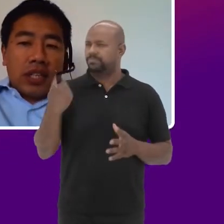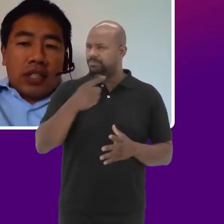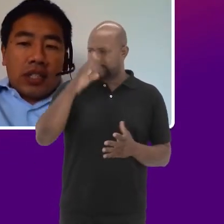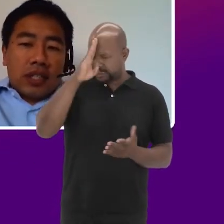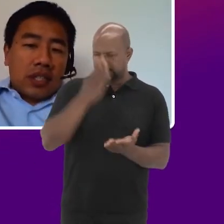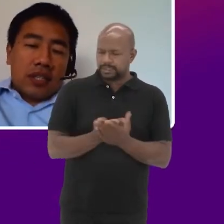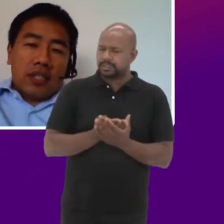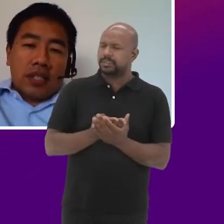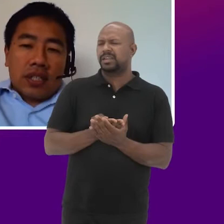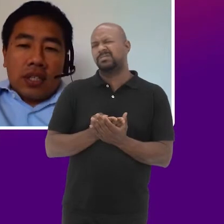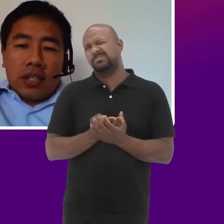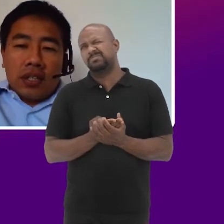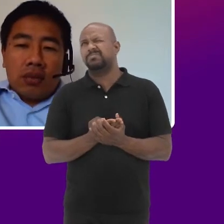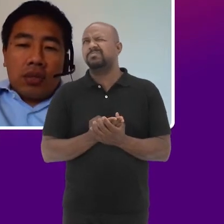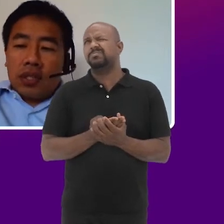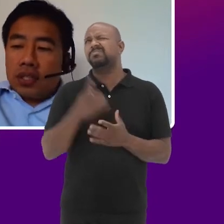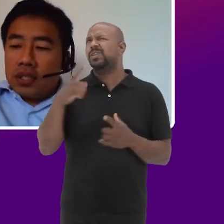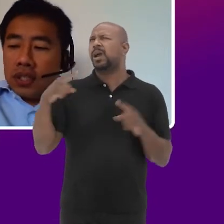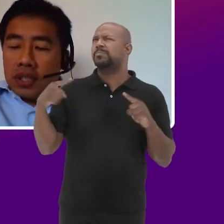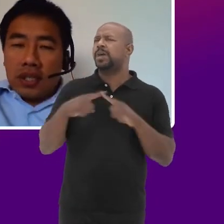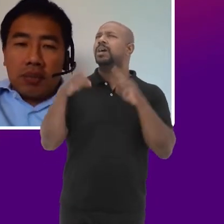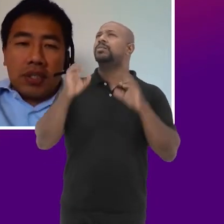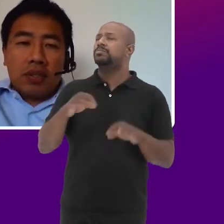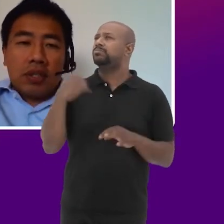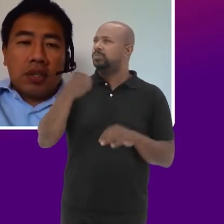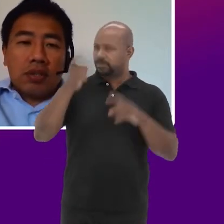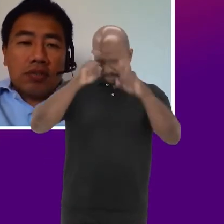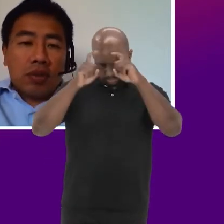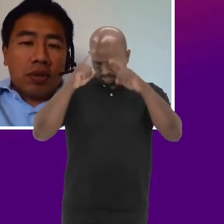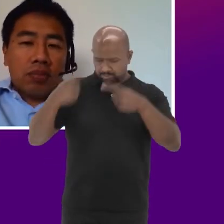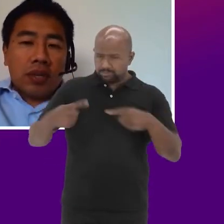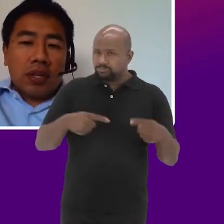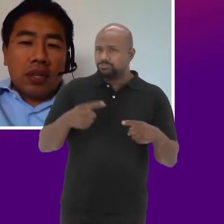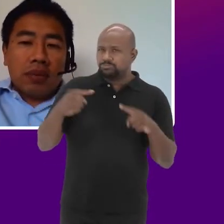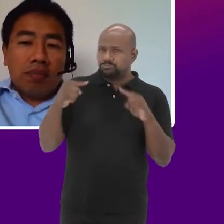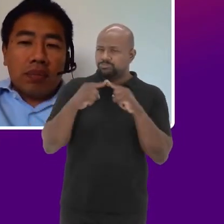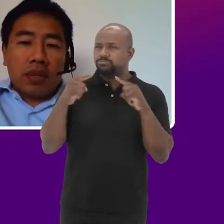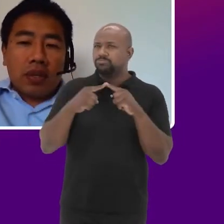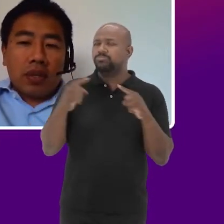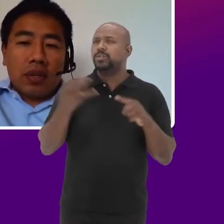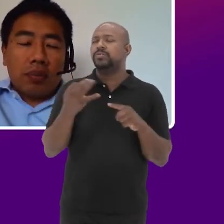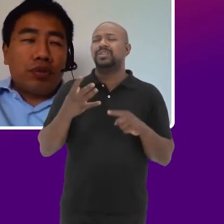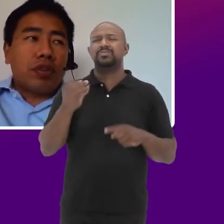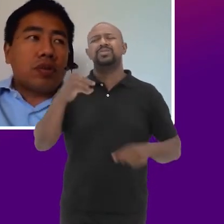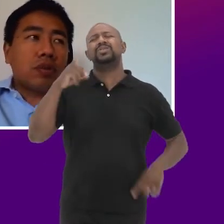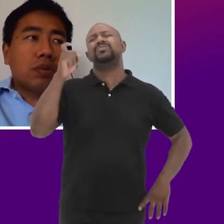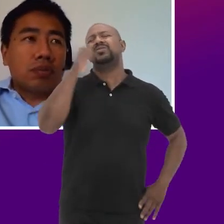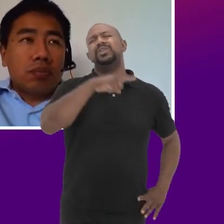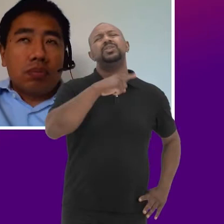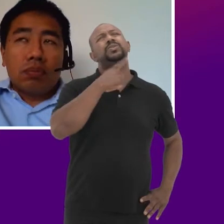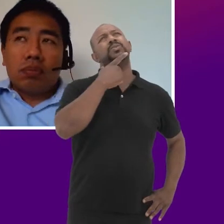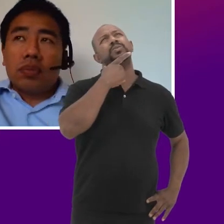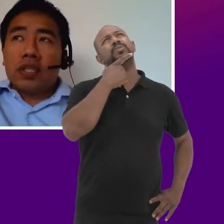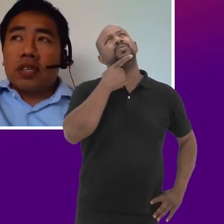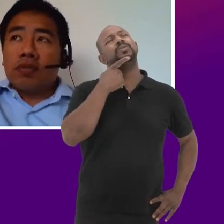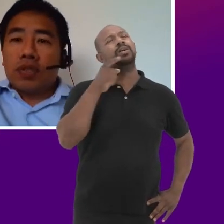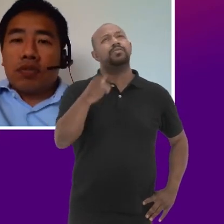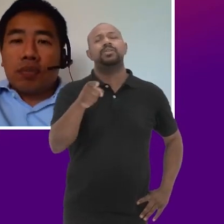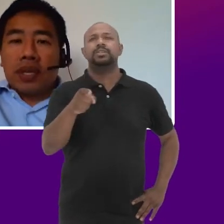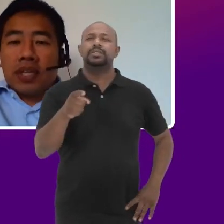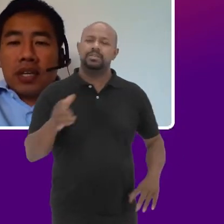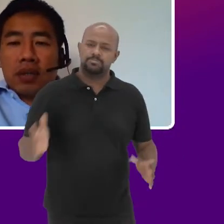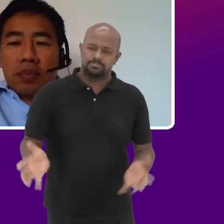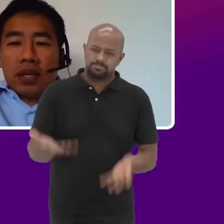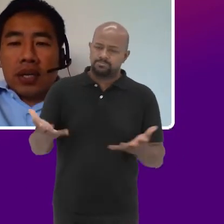A gente acredita, né, assim, acho que em linha com o que a gente já tem debatido aqui nesse fórum, que é muito difícil, assim,